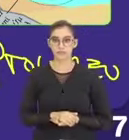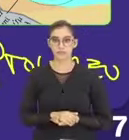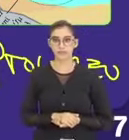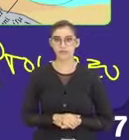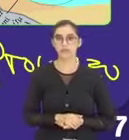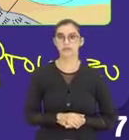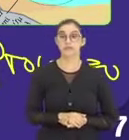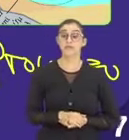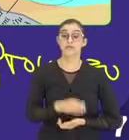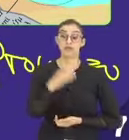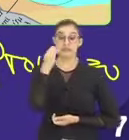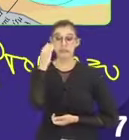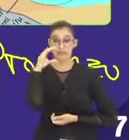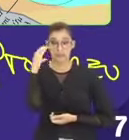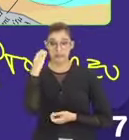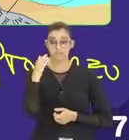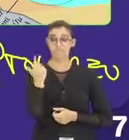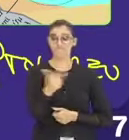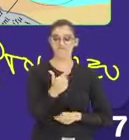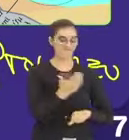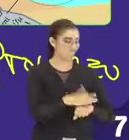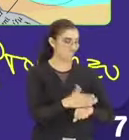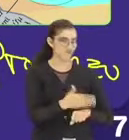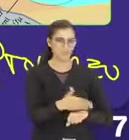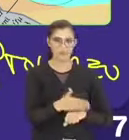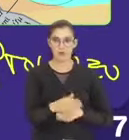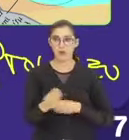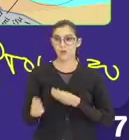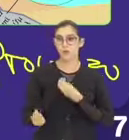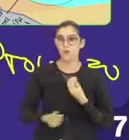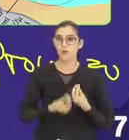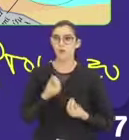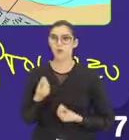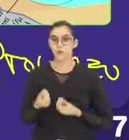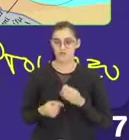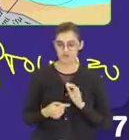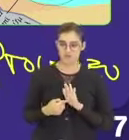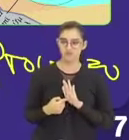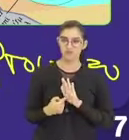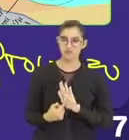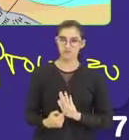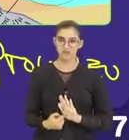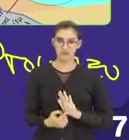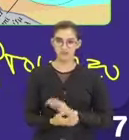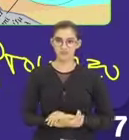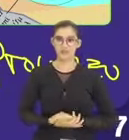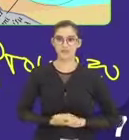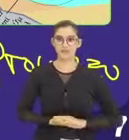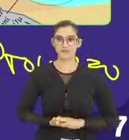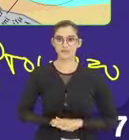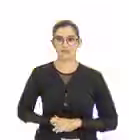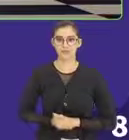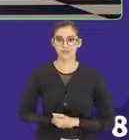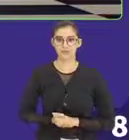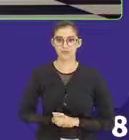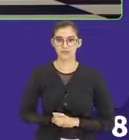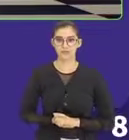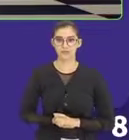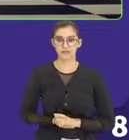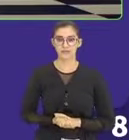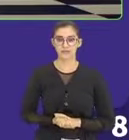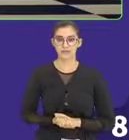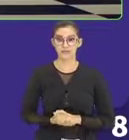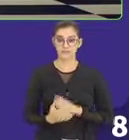e a ciência sem experiência. Então bora ver como é que ela era, né? Tchau, acho que é essa aqui. Aqui.